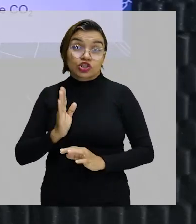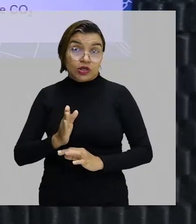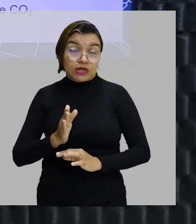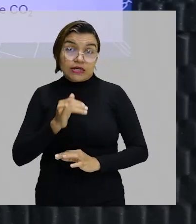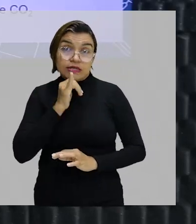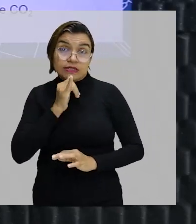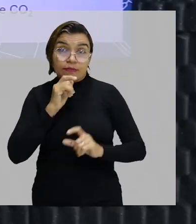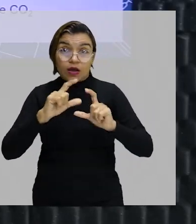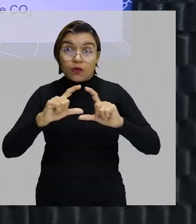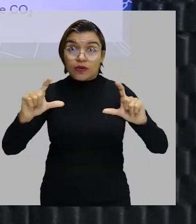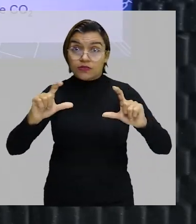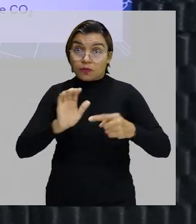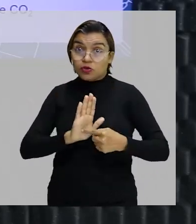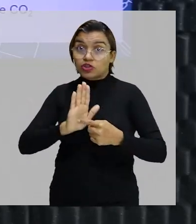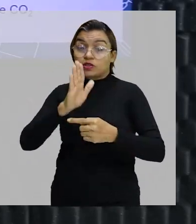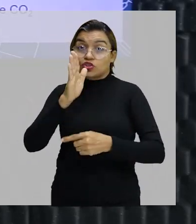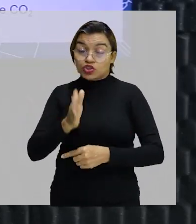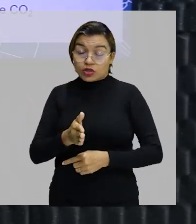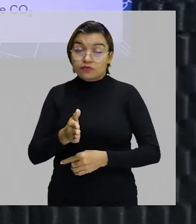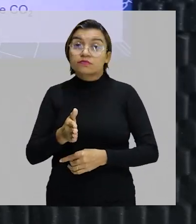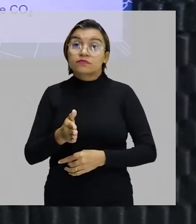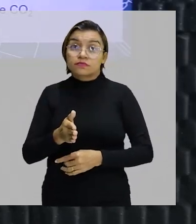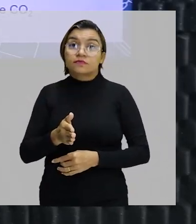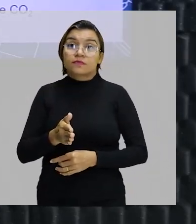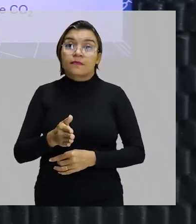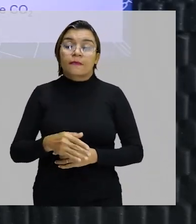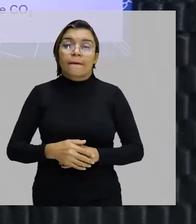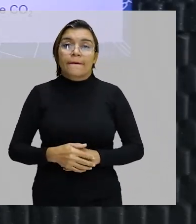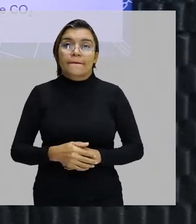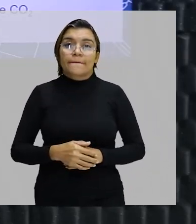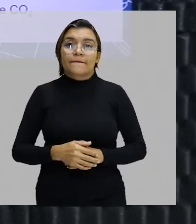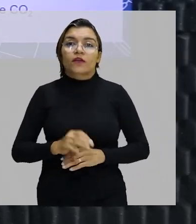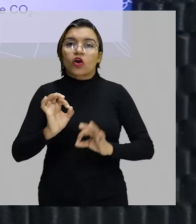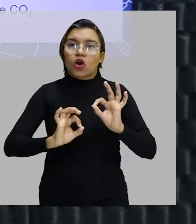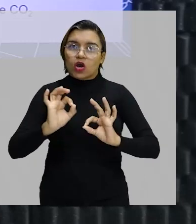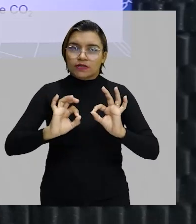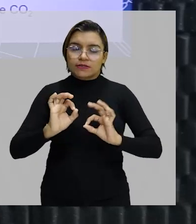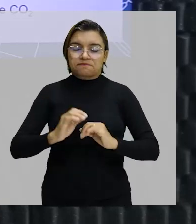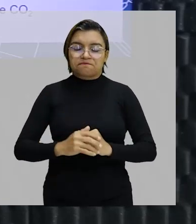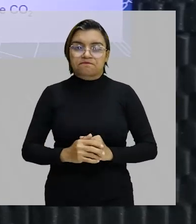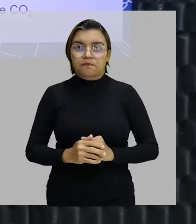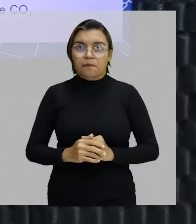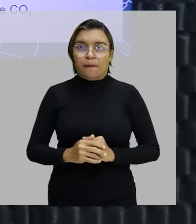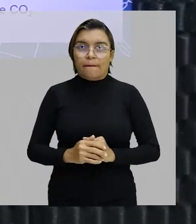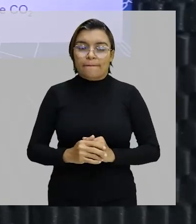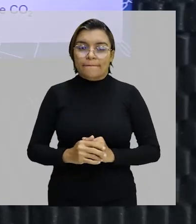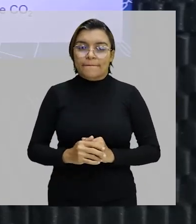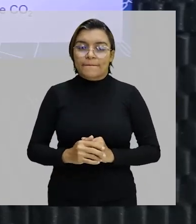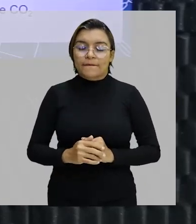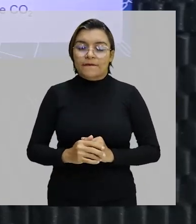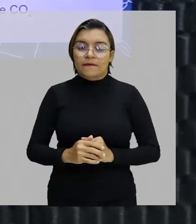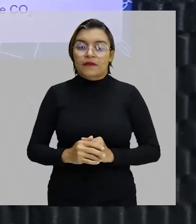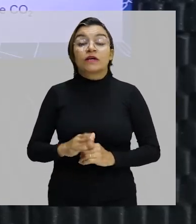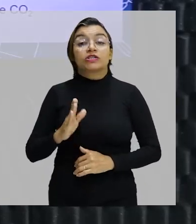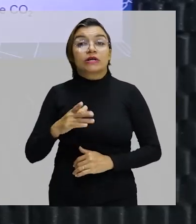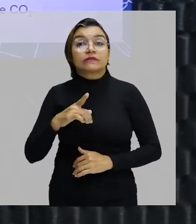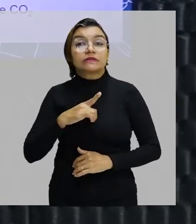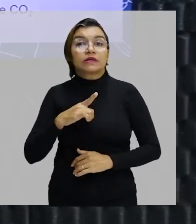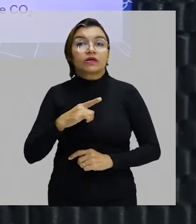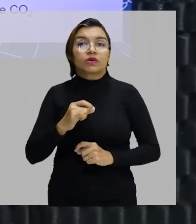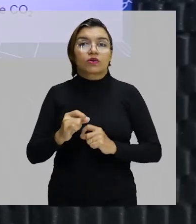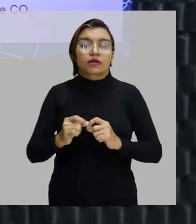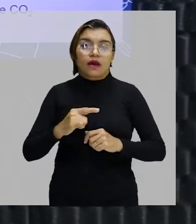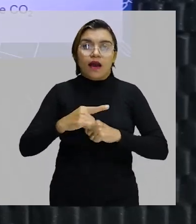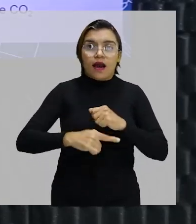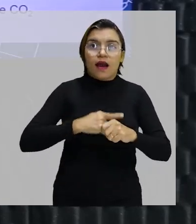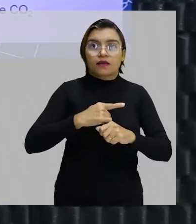foi fornecida, certo? E ela já estava balanceada. Ou seja, já tínhamos a mesma quantidade de átomos,